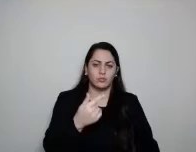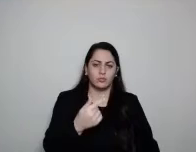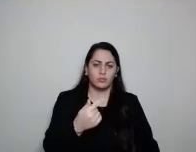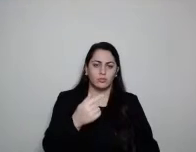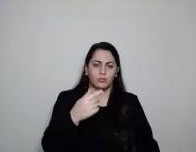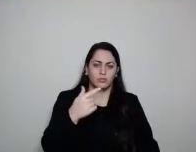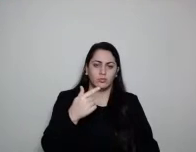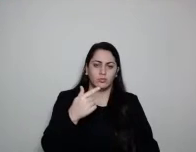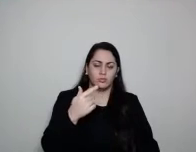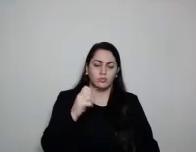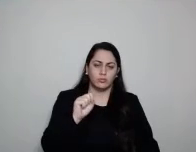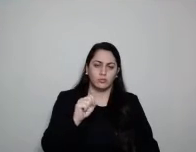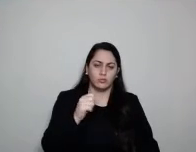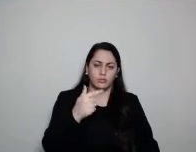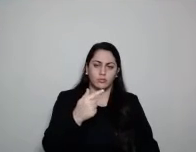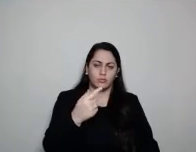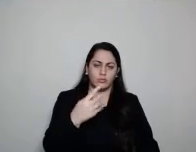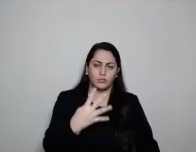08-00-478-74-2022. Quais são os números, desembargador?